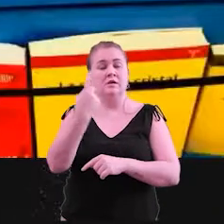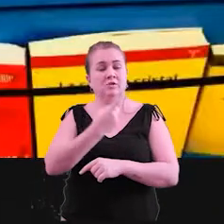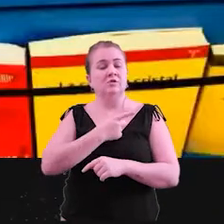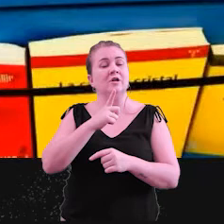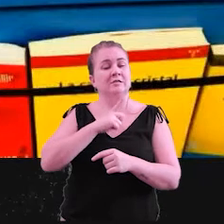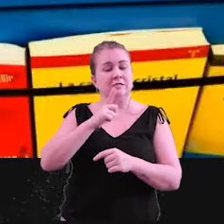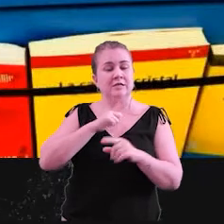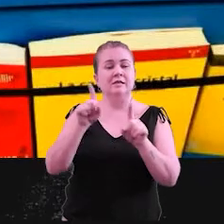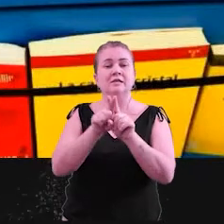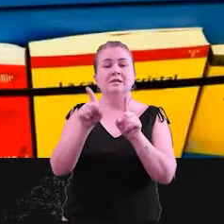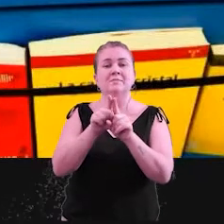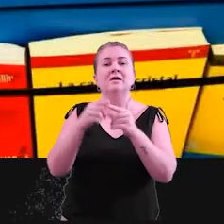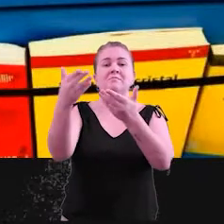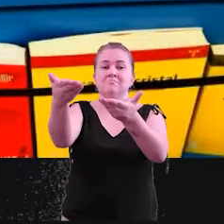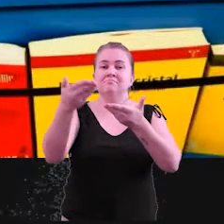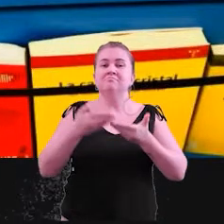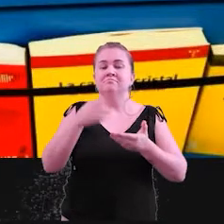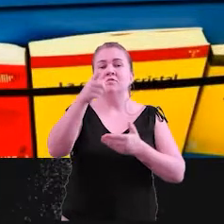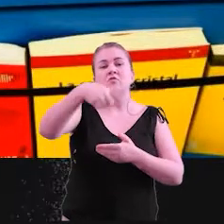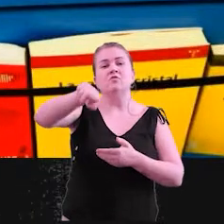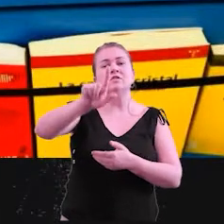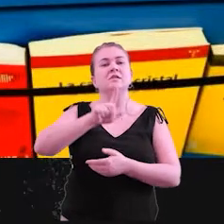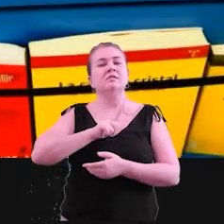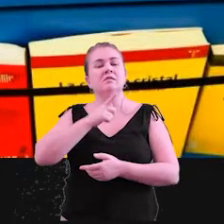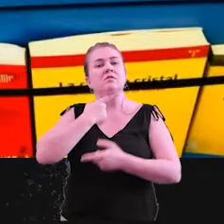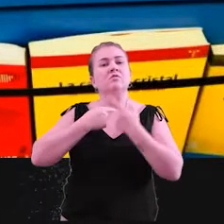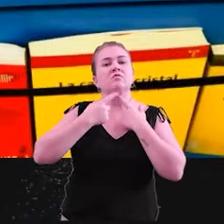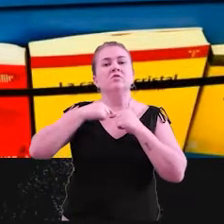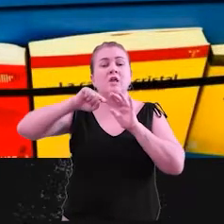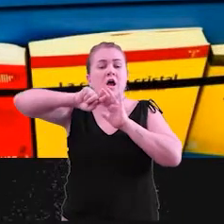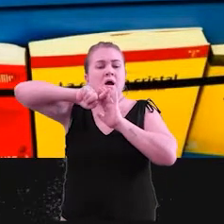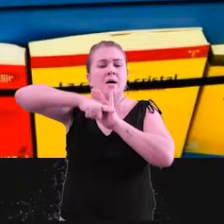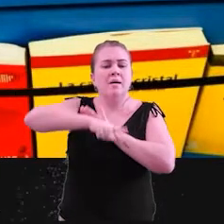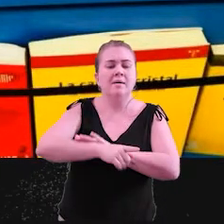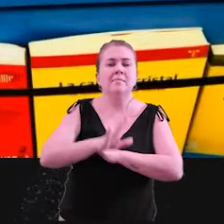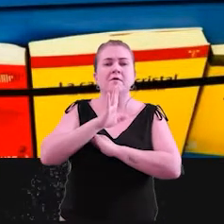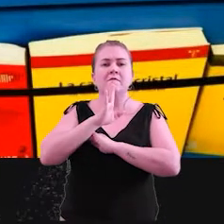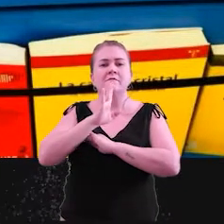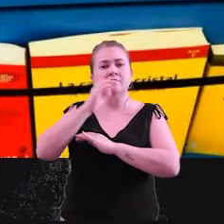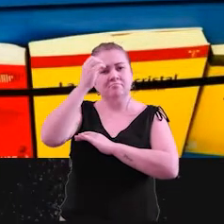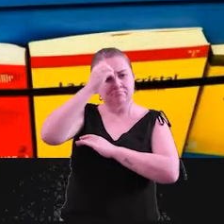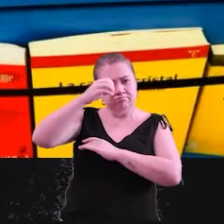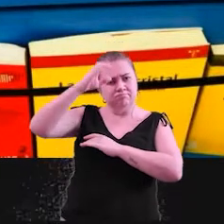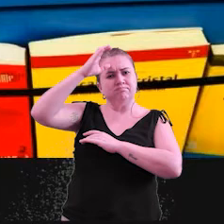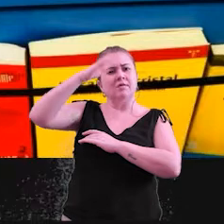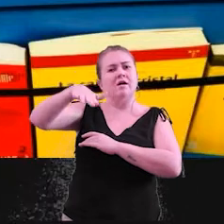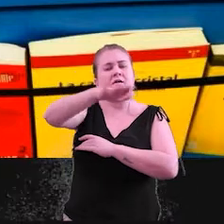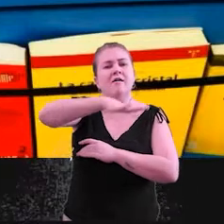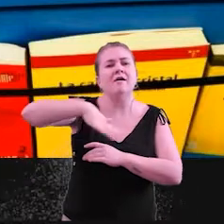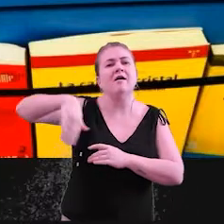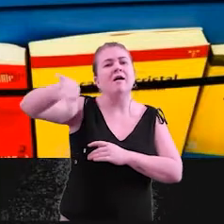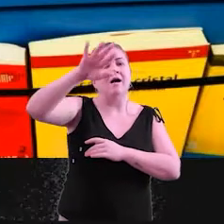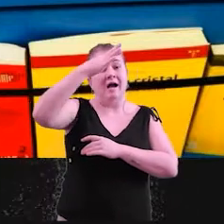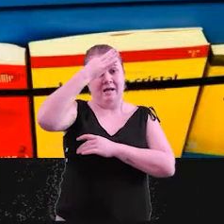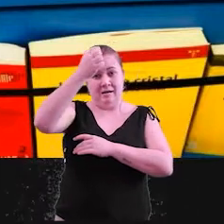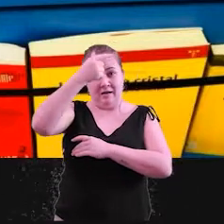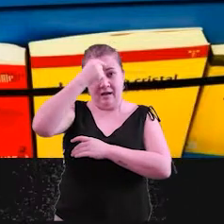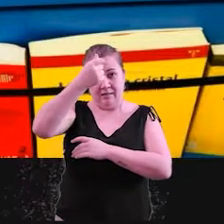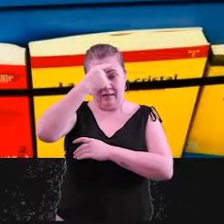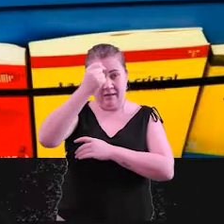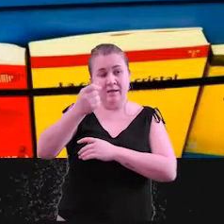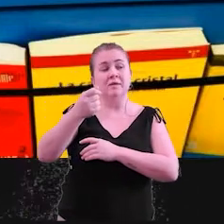convidando especialmente para quem quiser se aprofundar no universo da academia, né, no